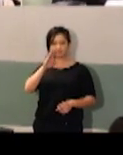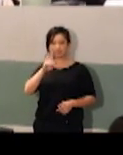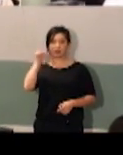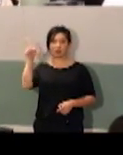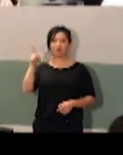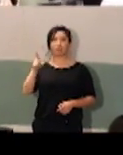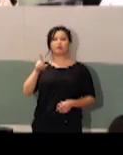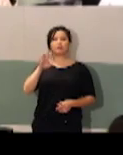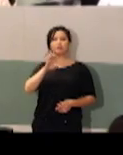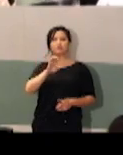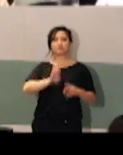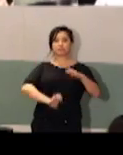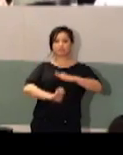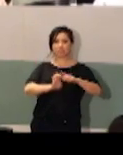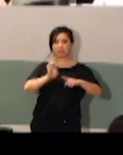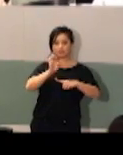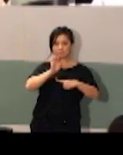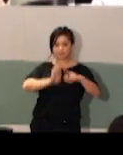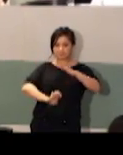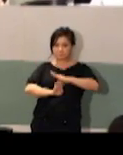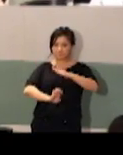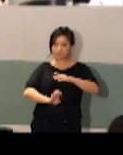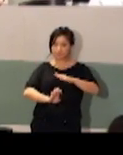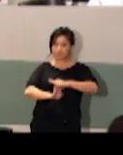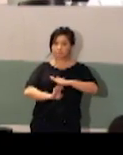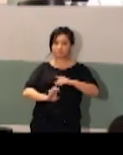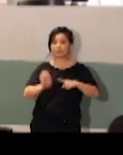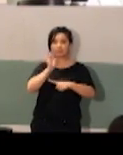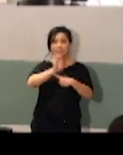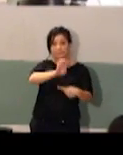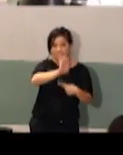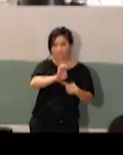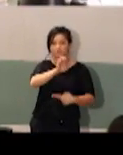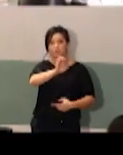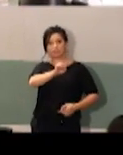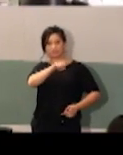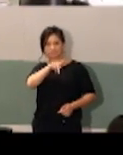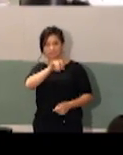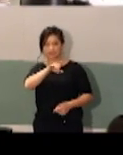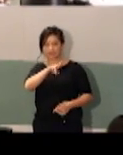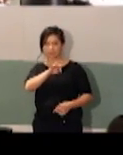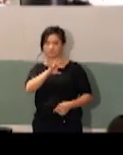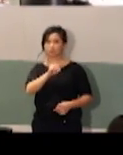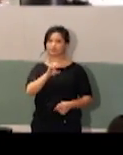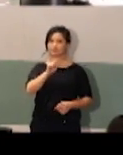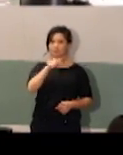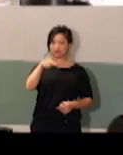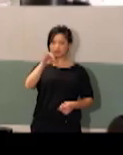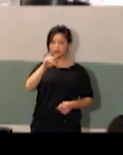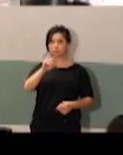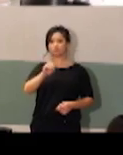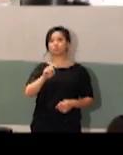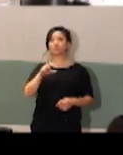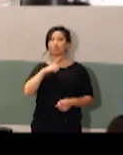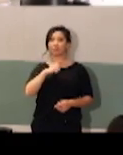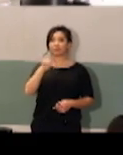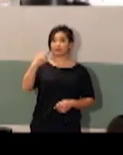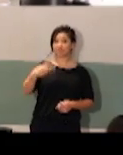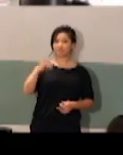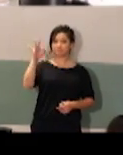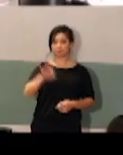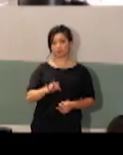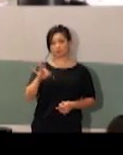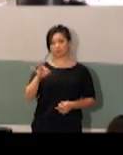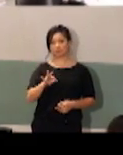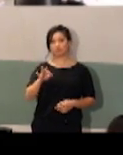alunos do ensino médio fazem também educação profissionalizante. Esse índice no Distrito Federal é de 13%. Portanto, é importante investir na